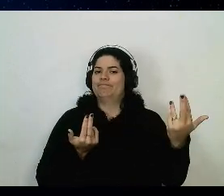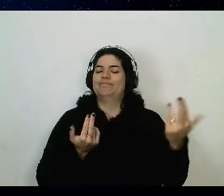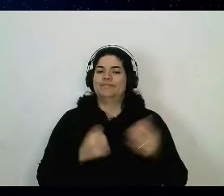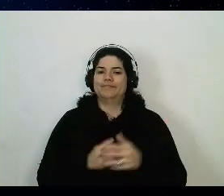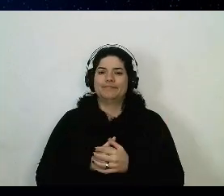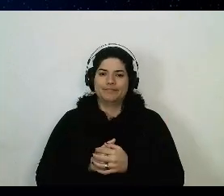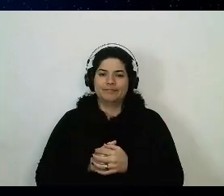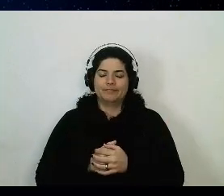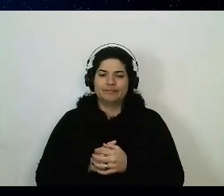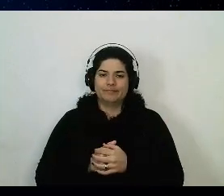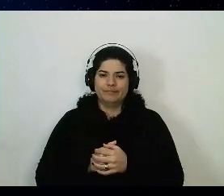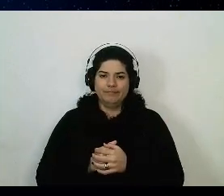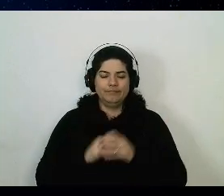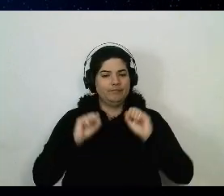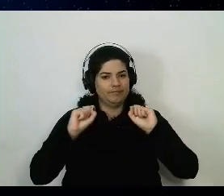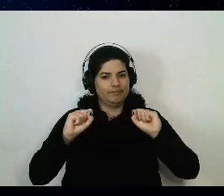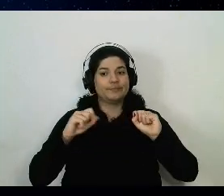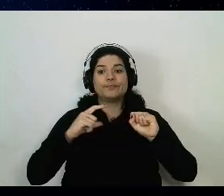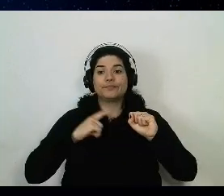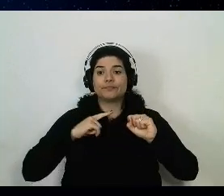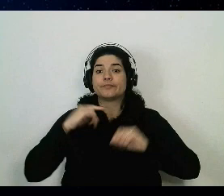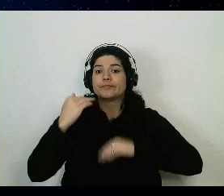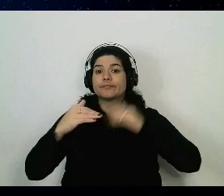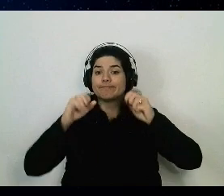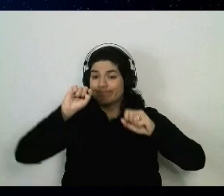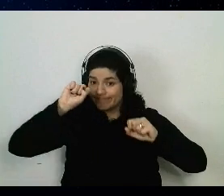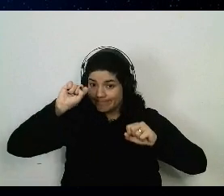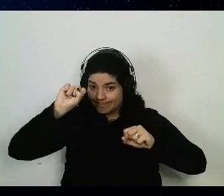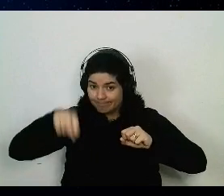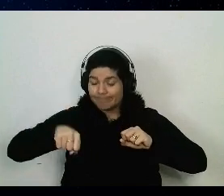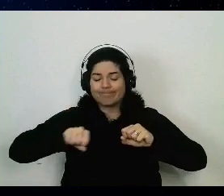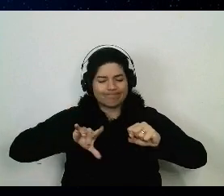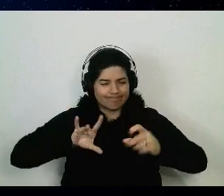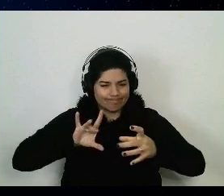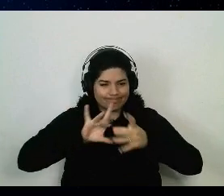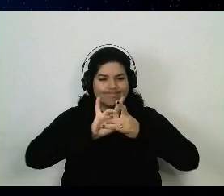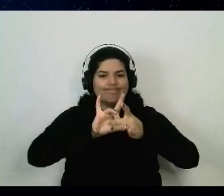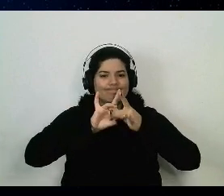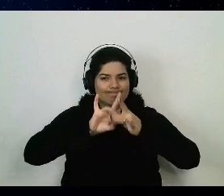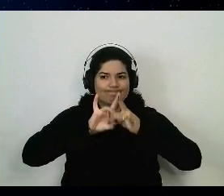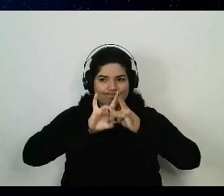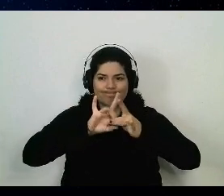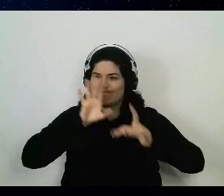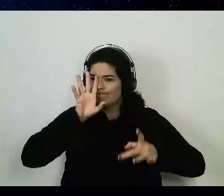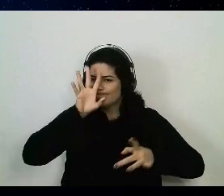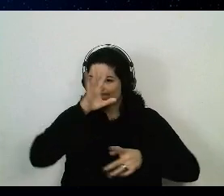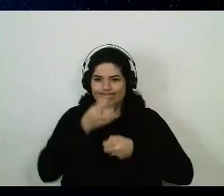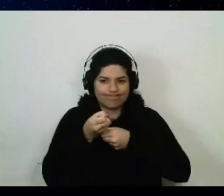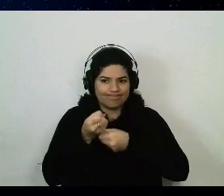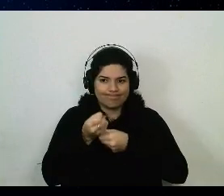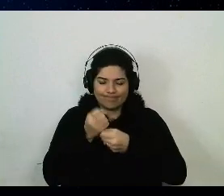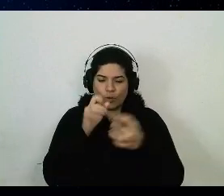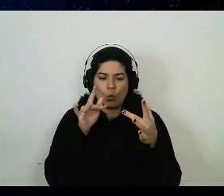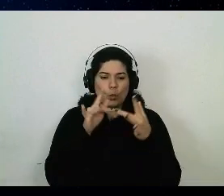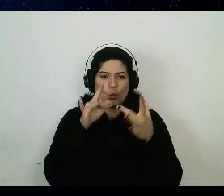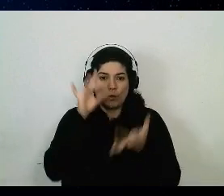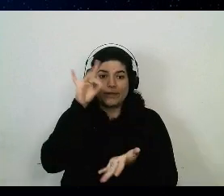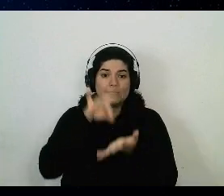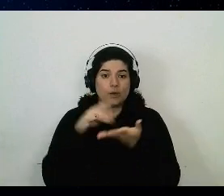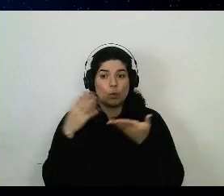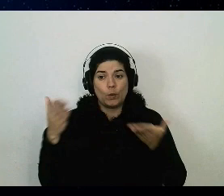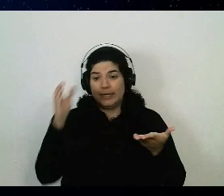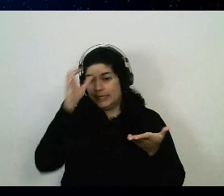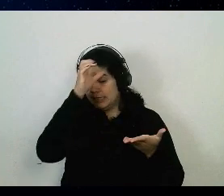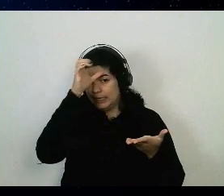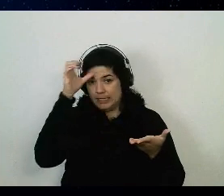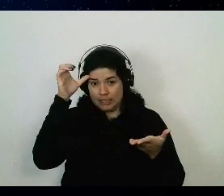pode desenvolver, sim, a fidelidade em relação e a conexão genuína com o nosso cliente. E o cliente ele sente